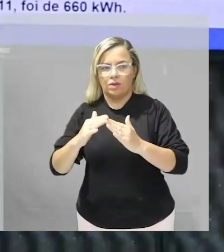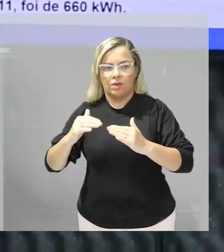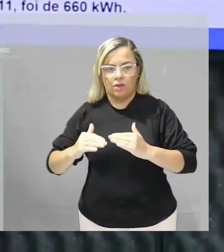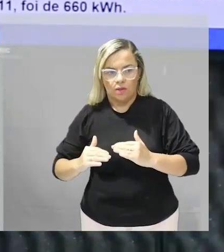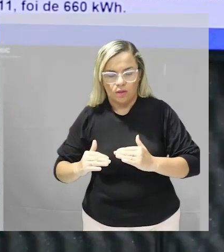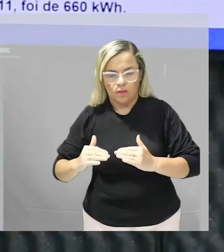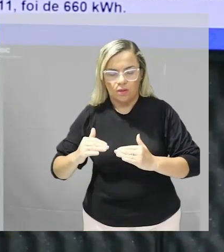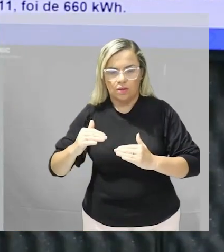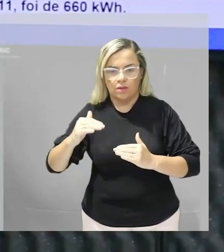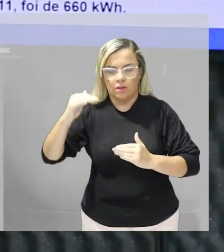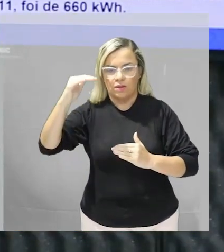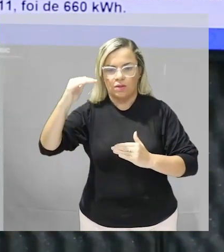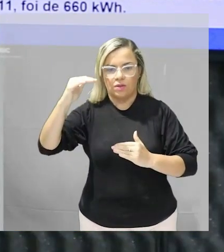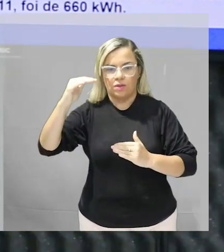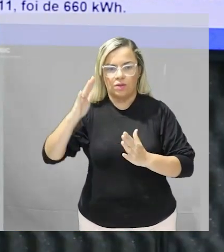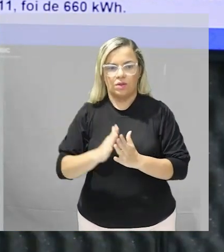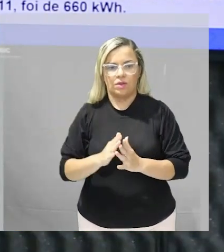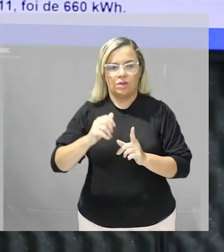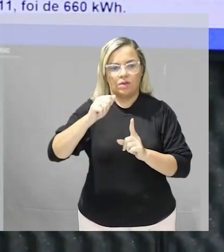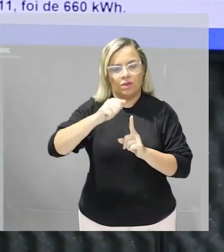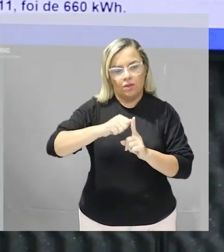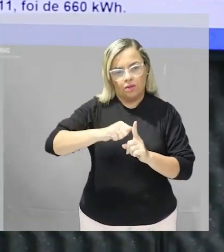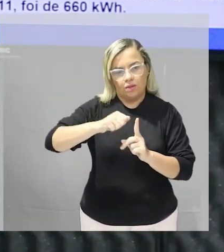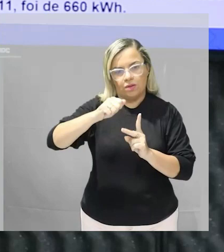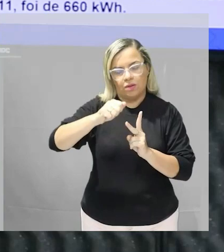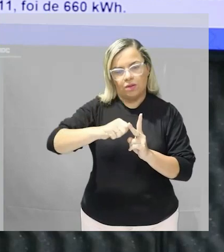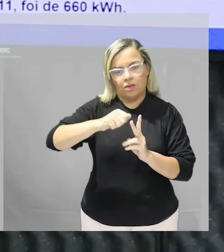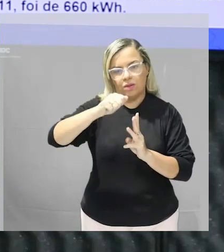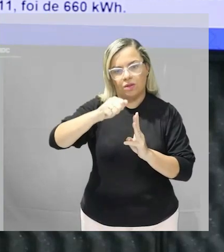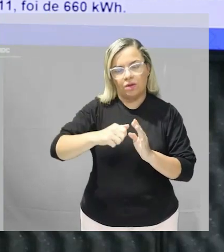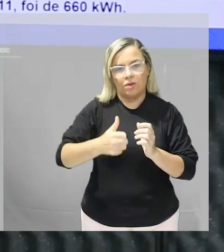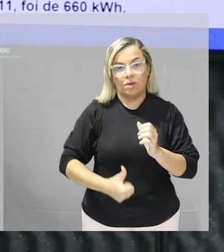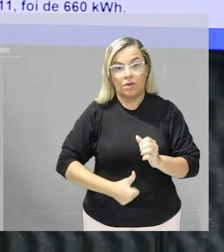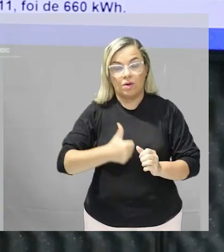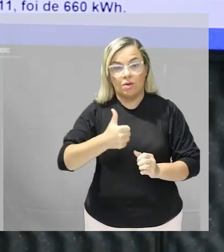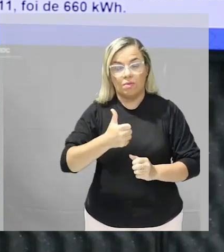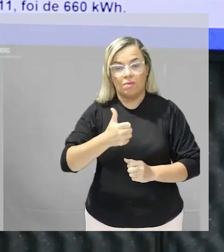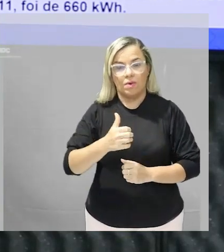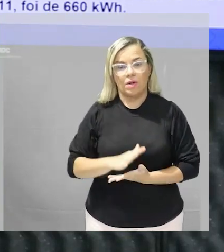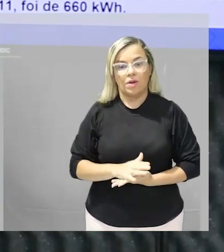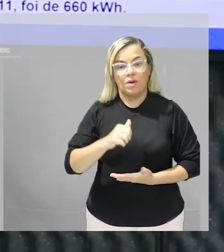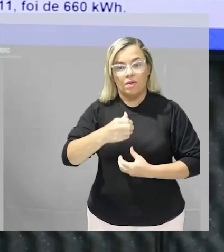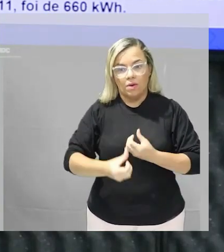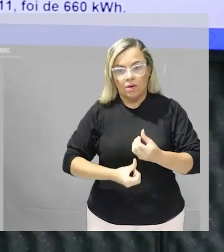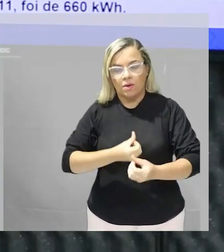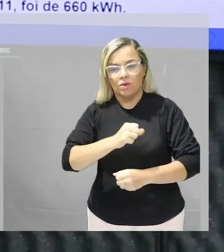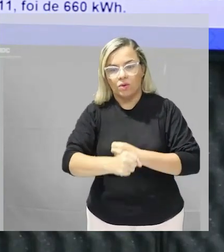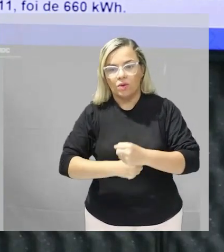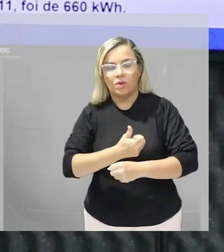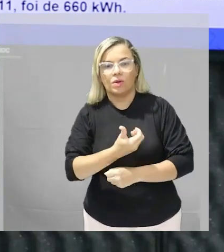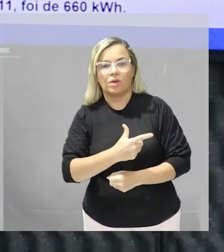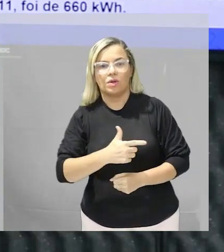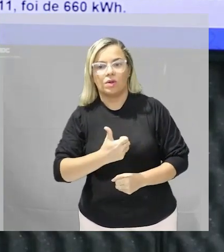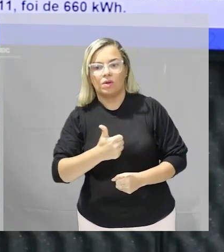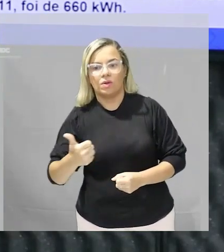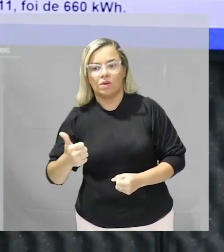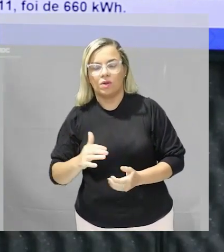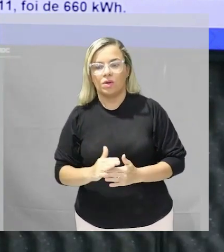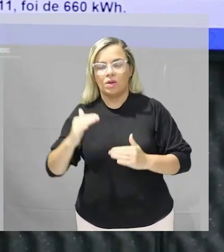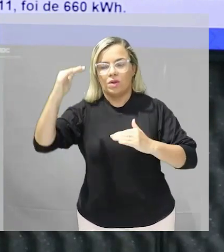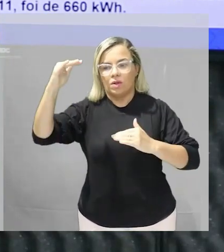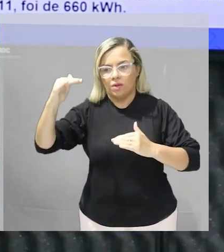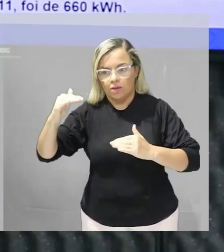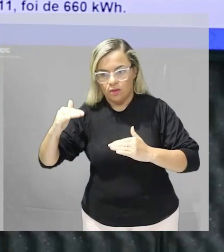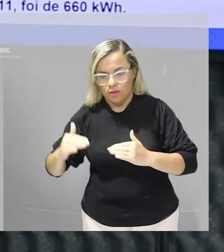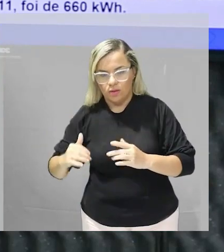residência crescente nos meses referentes ao primeiro semestre de 2011 e